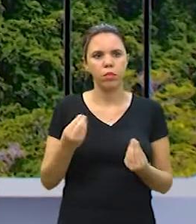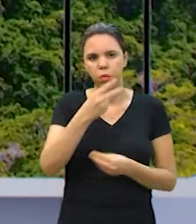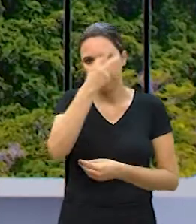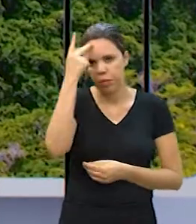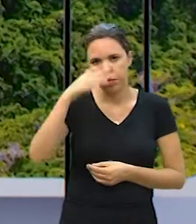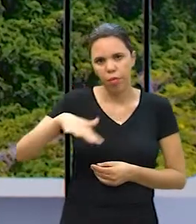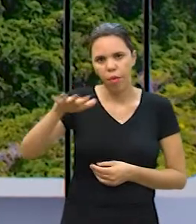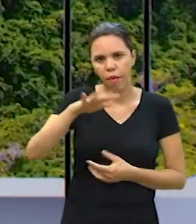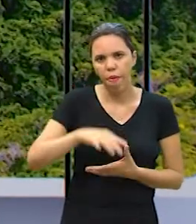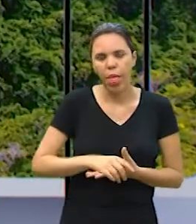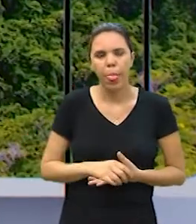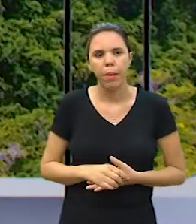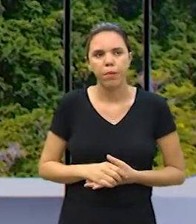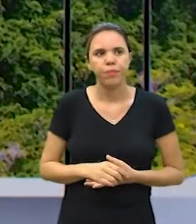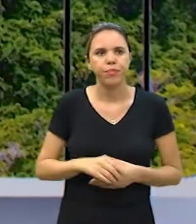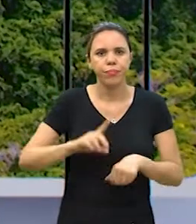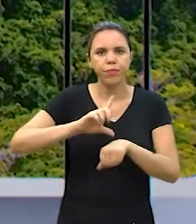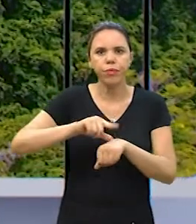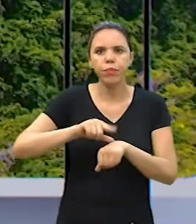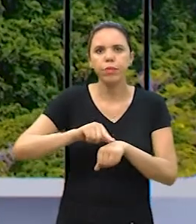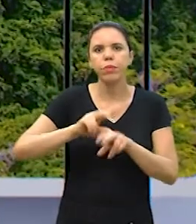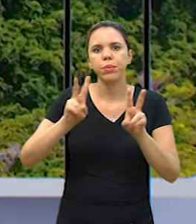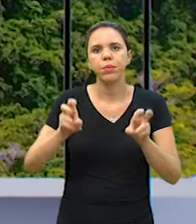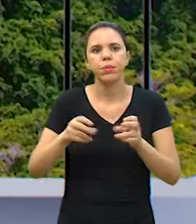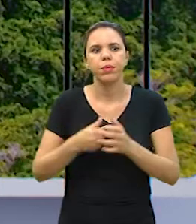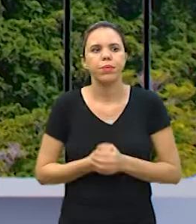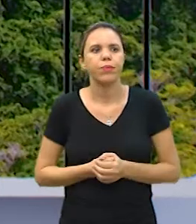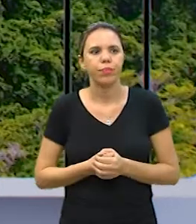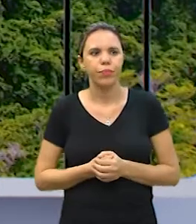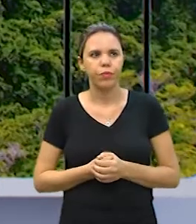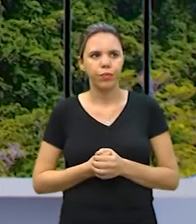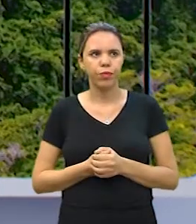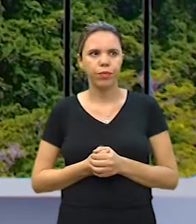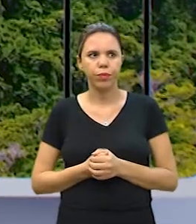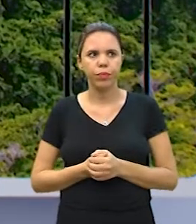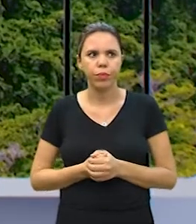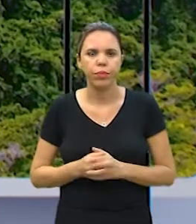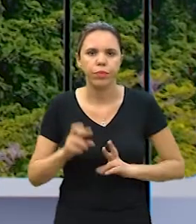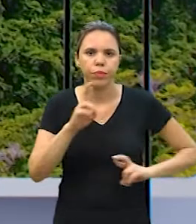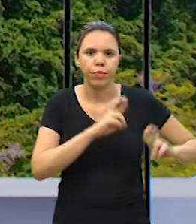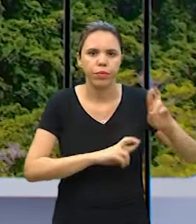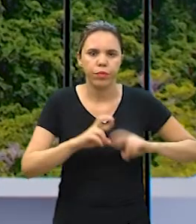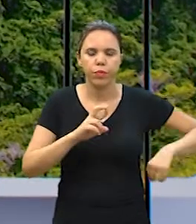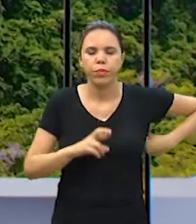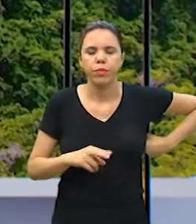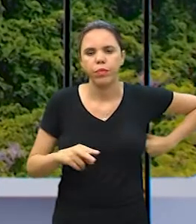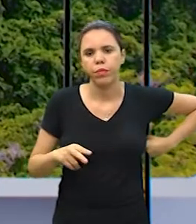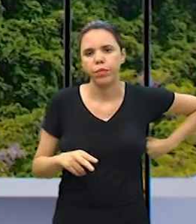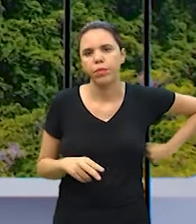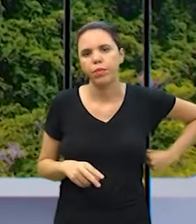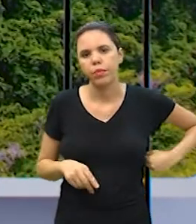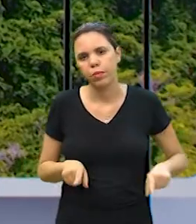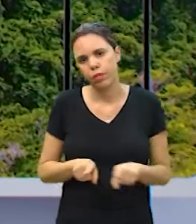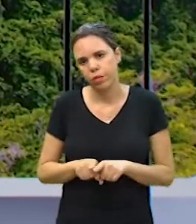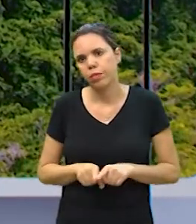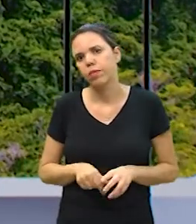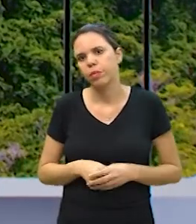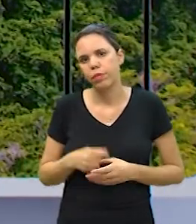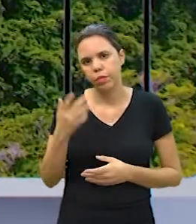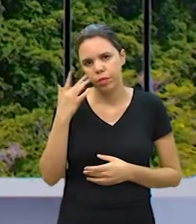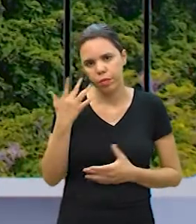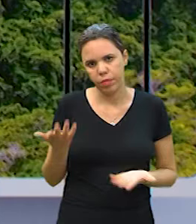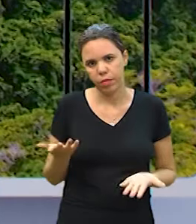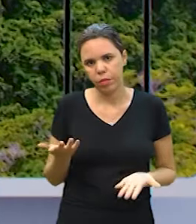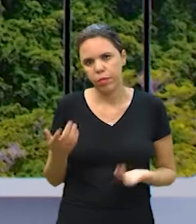muita gente está atrasada com relação à questão dos exames, mas para além disso, porque